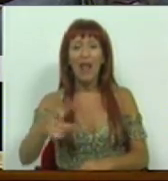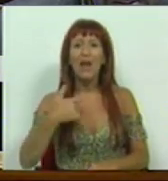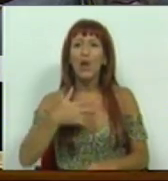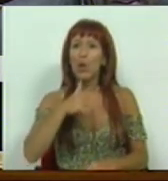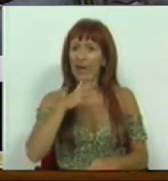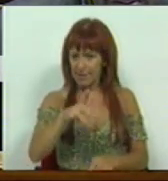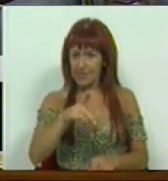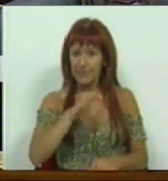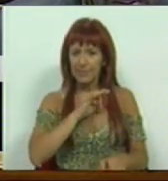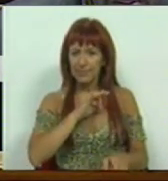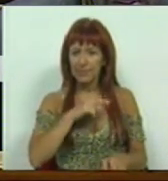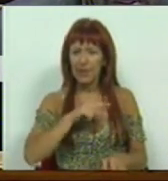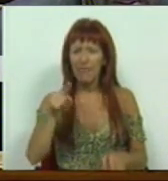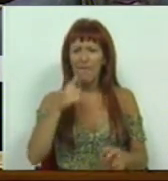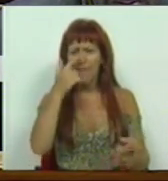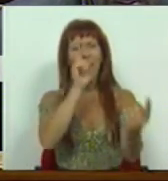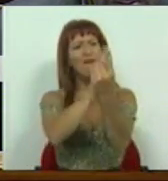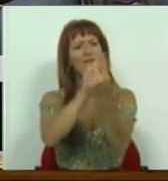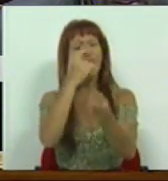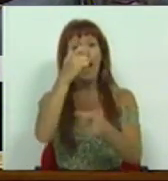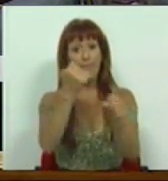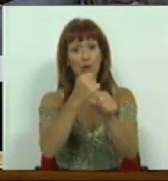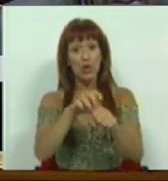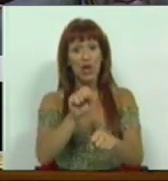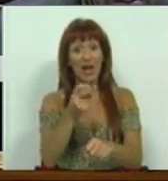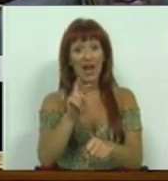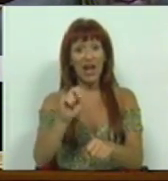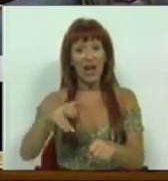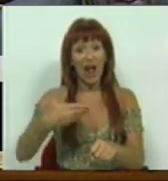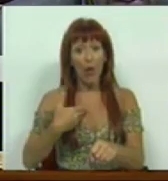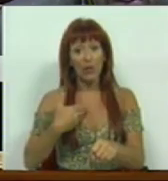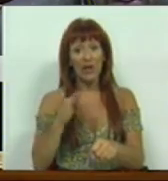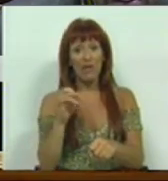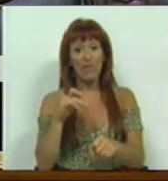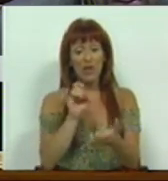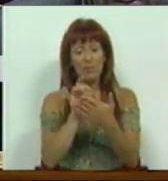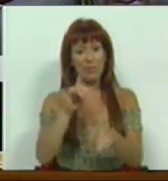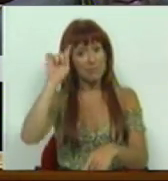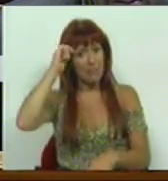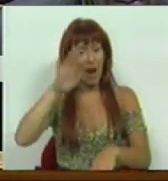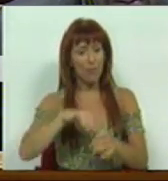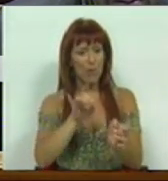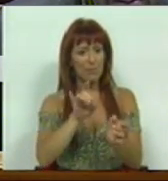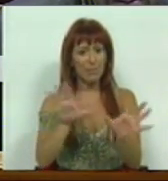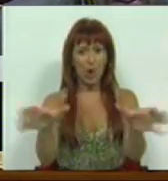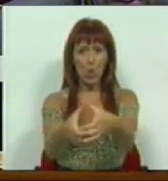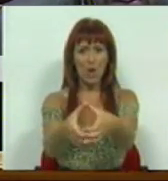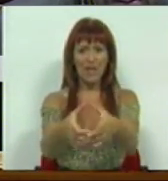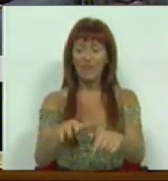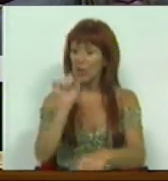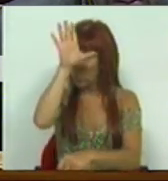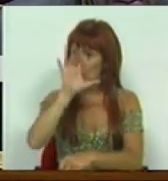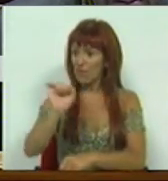queria sugerir-lhe que fosse ter com os trabalhadores da Ground Force despedidos, vítimas de um despedimento coletivo, e que o